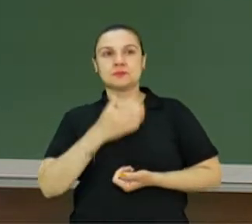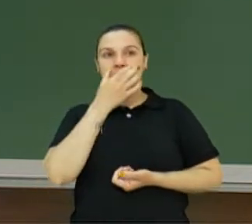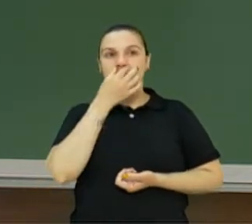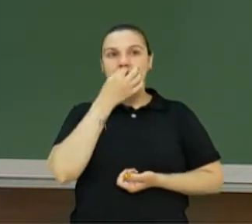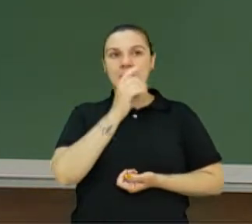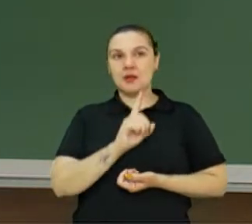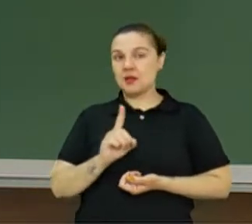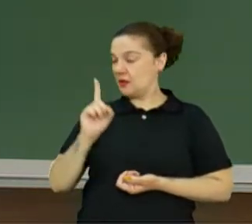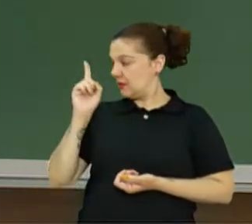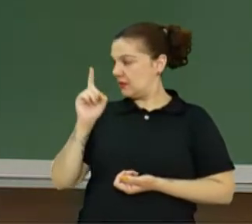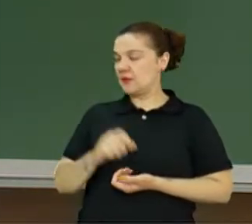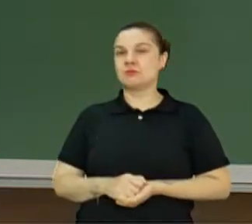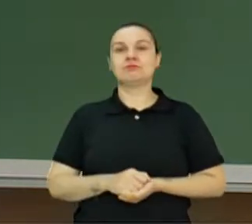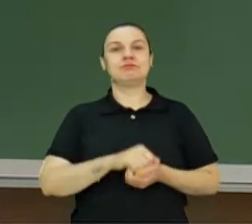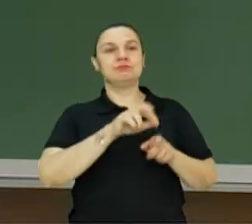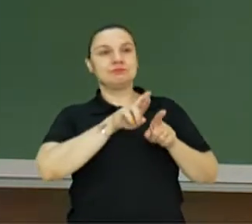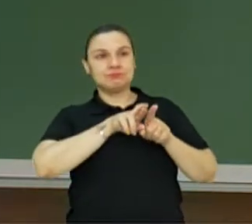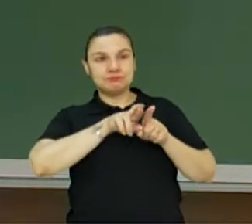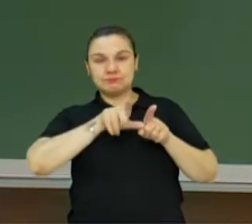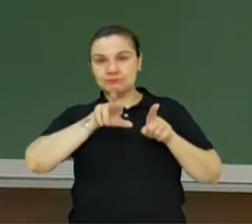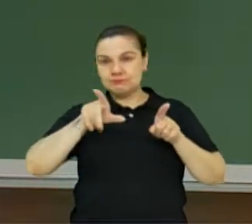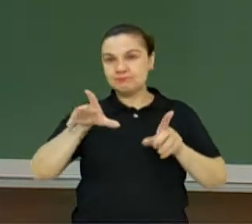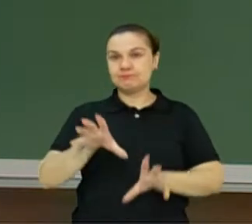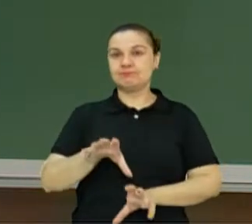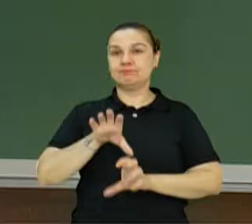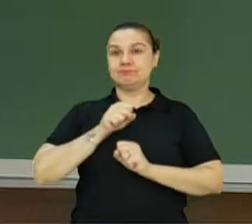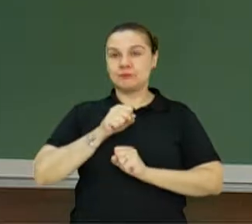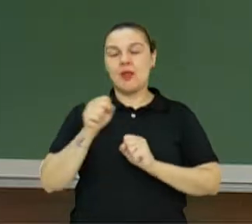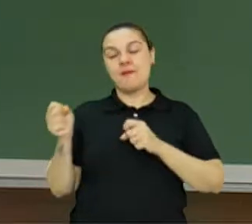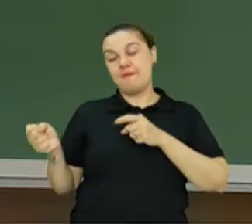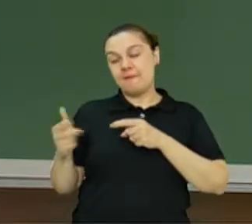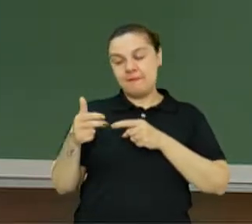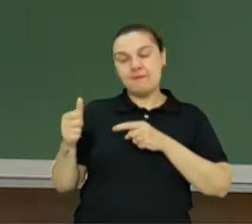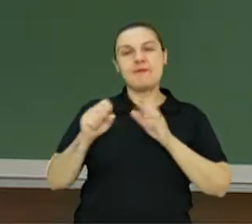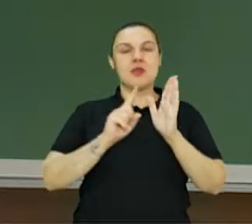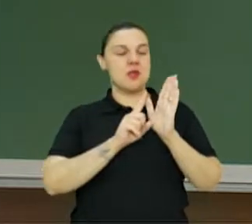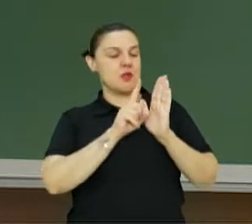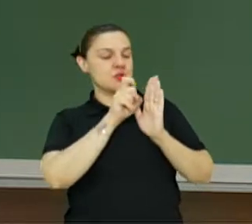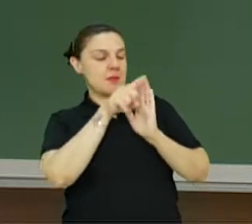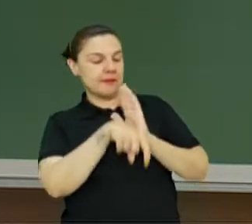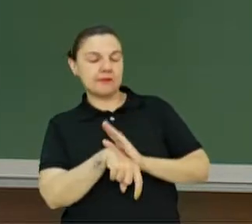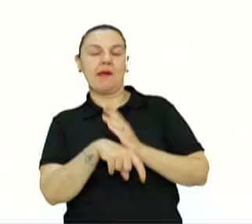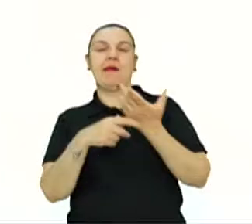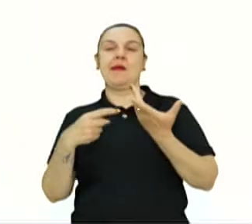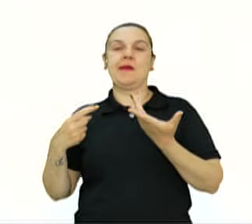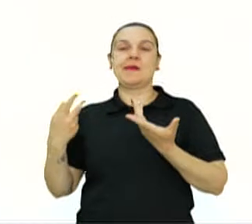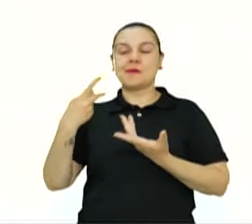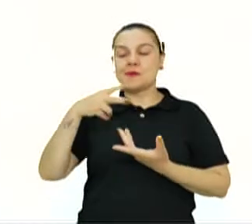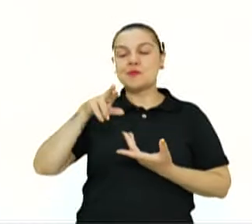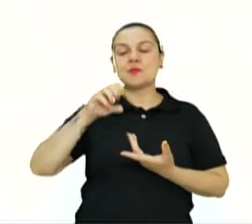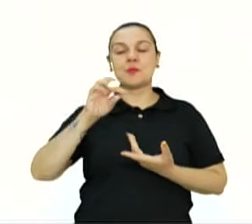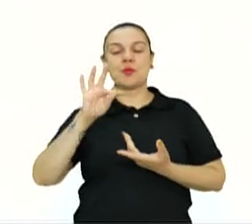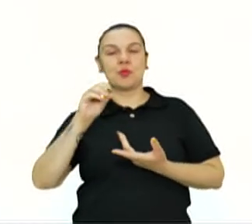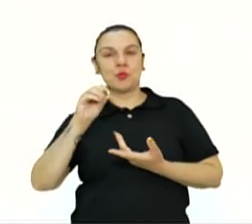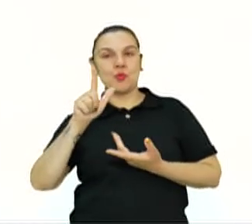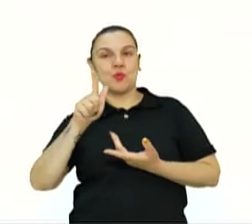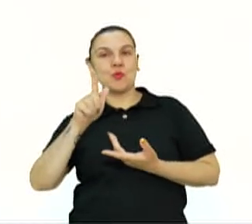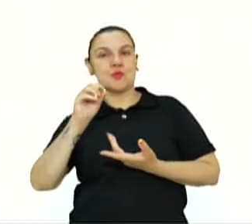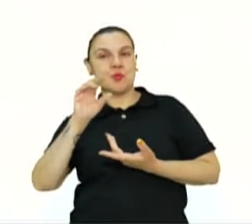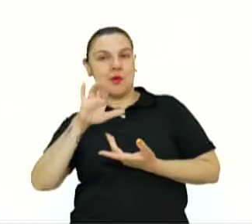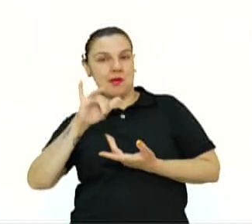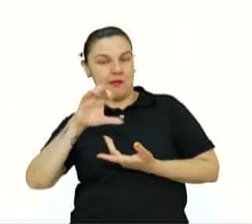olha só. Diversas infecções causadas por vírus, por bactérias, protozoários, outros